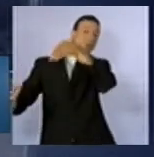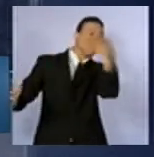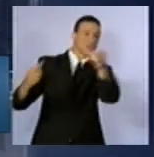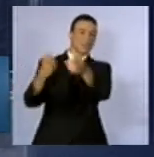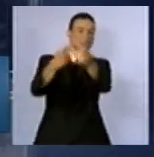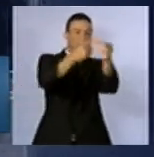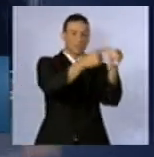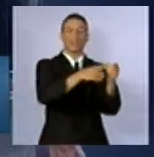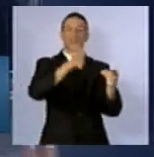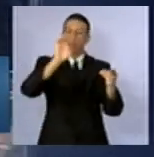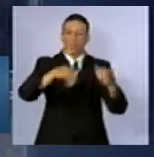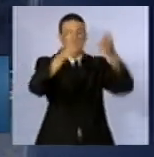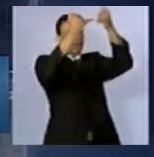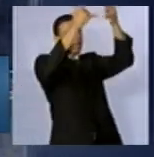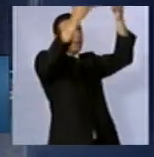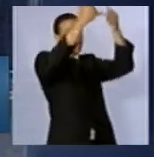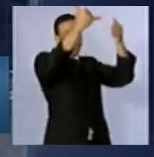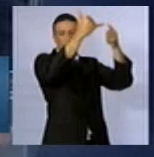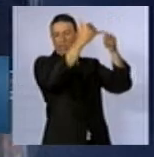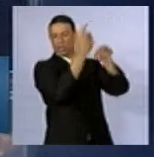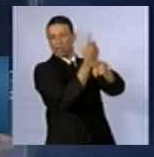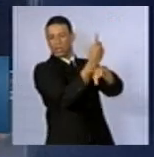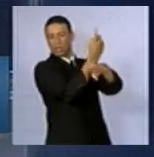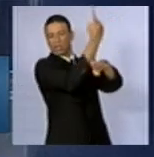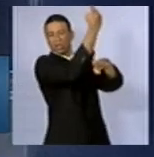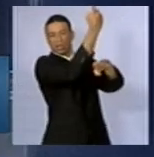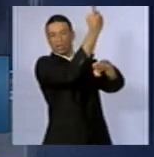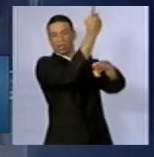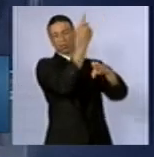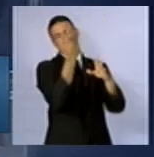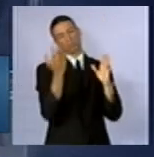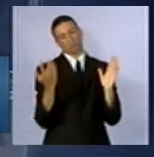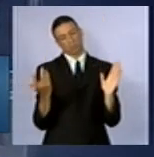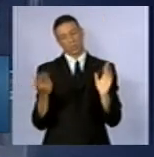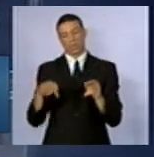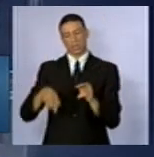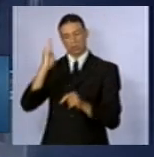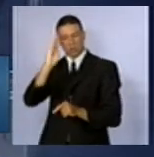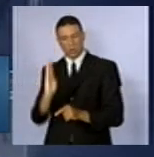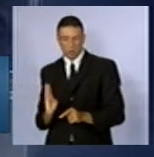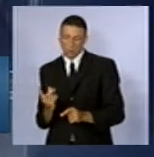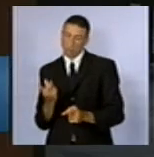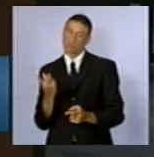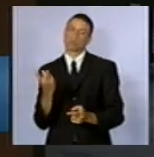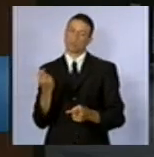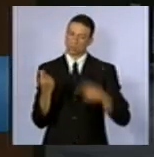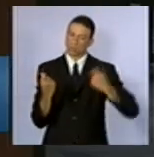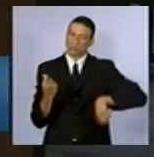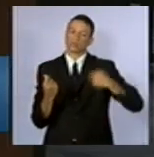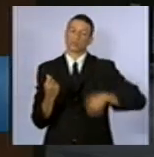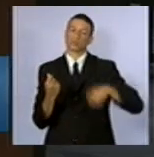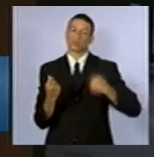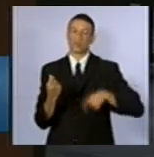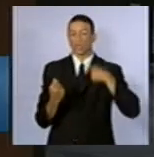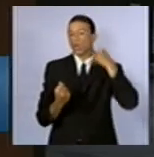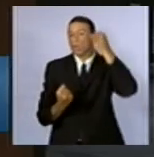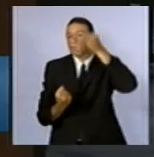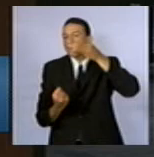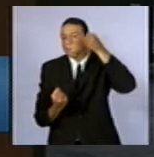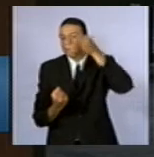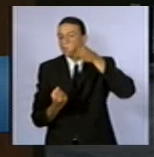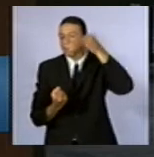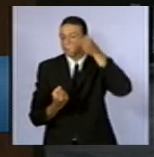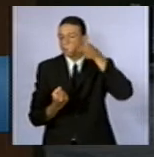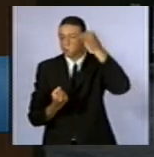como aqui no Brasil é uma decisão uma decisão que envolve dinheiro é isso eu não sou experiente nessa área